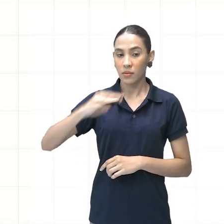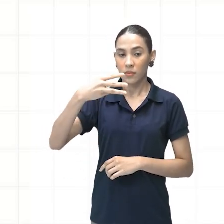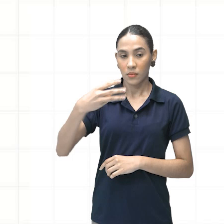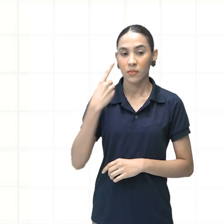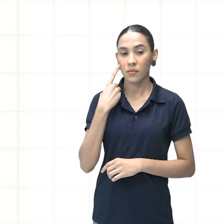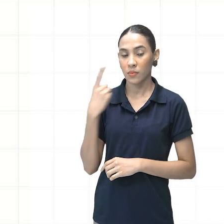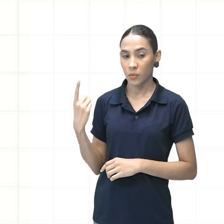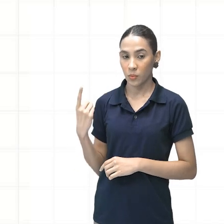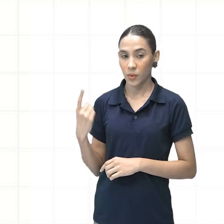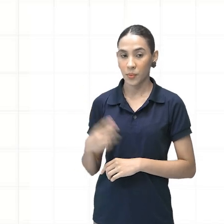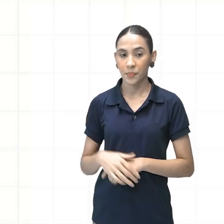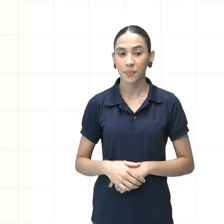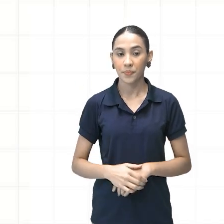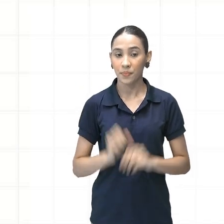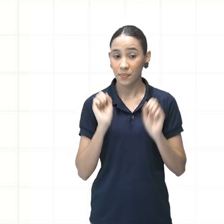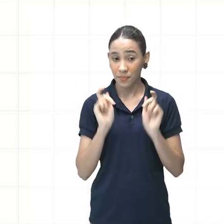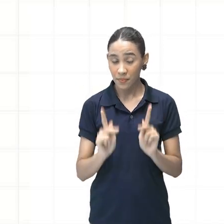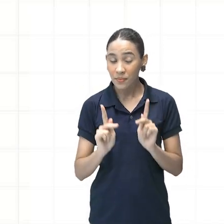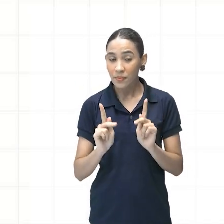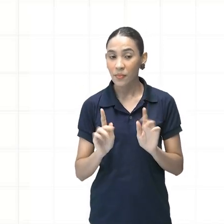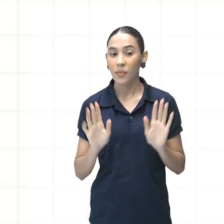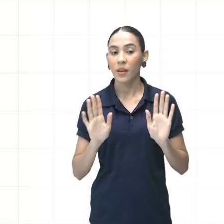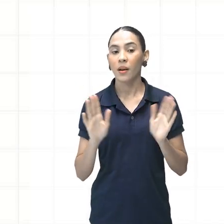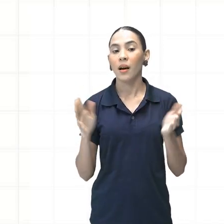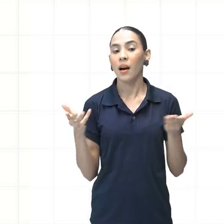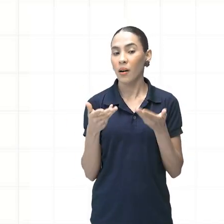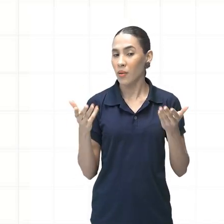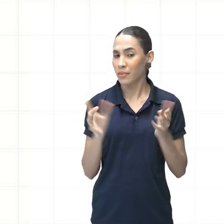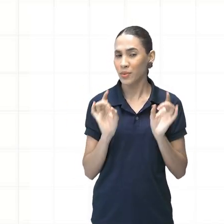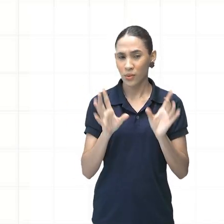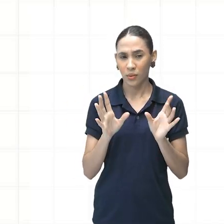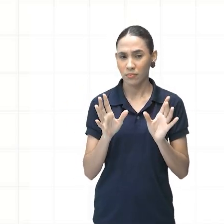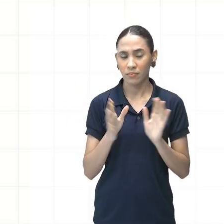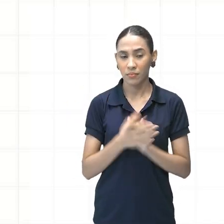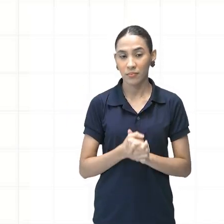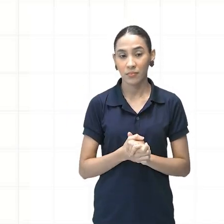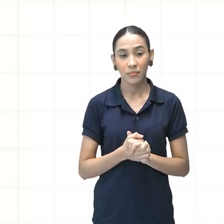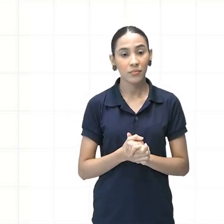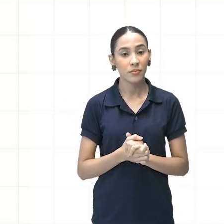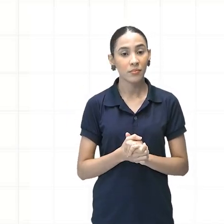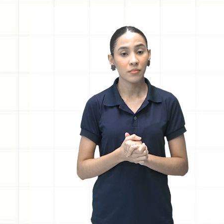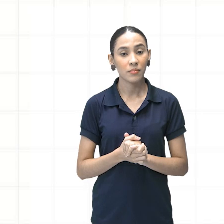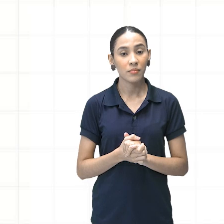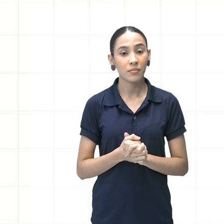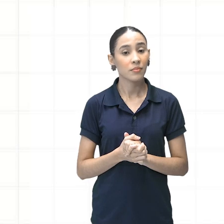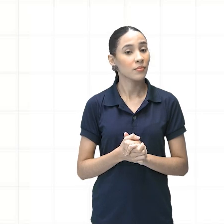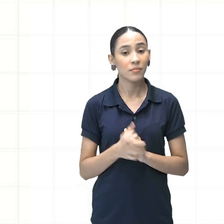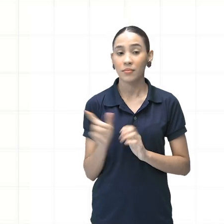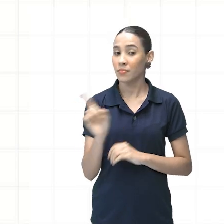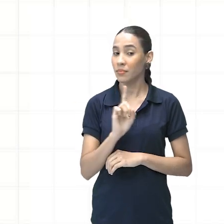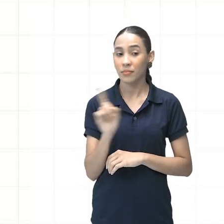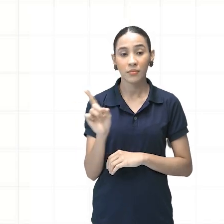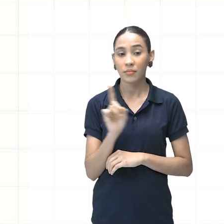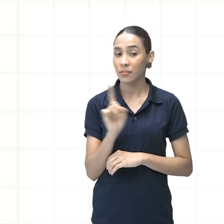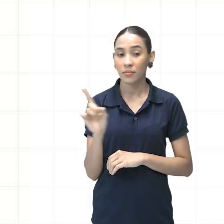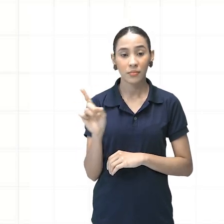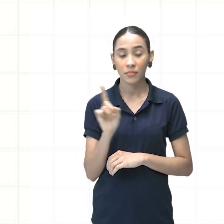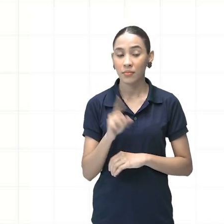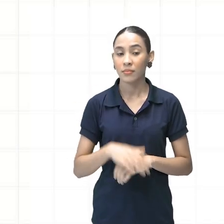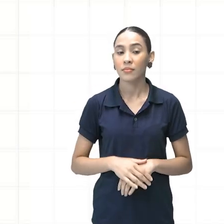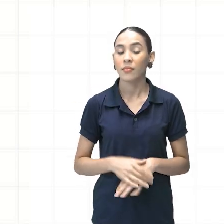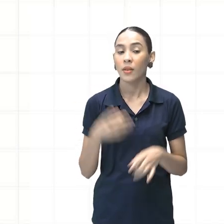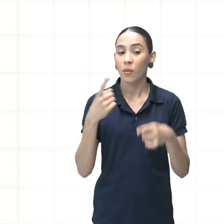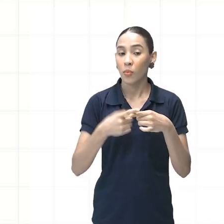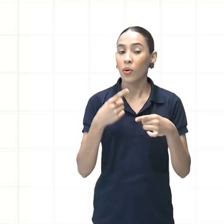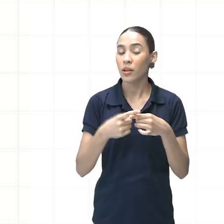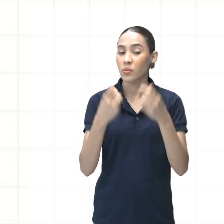37,68 metros. Tudo bem, professor? E agora? É isso que ele quer? Não.